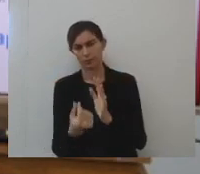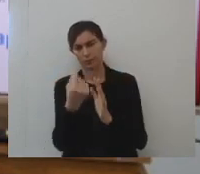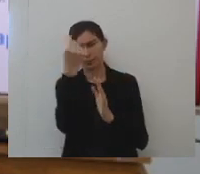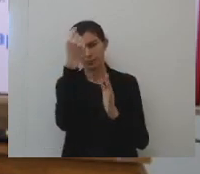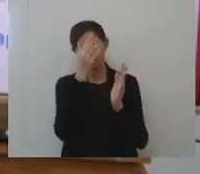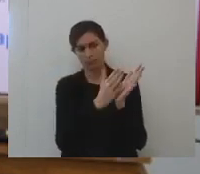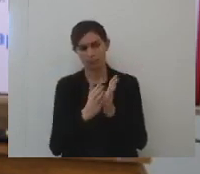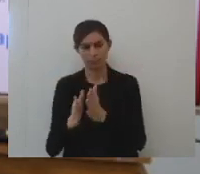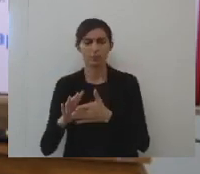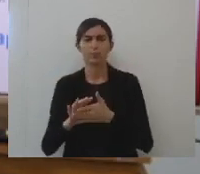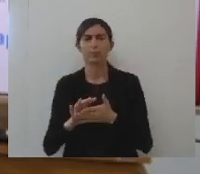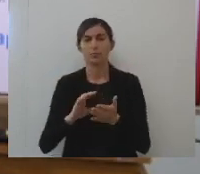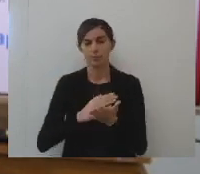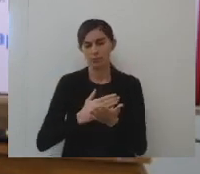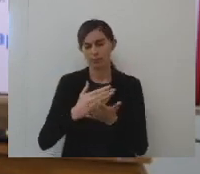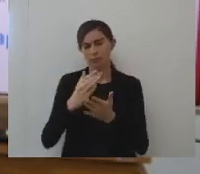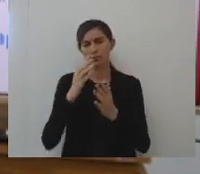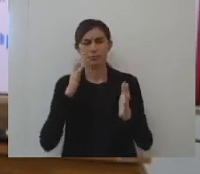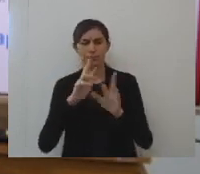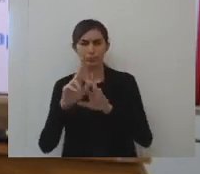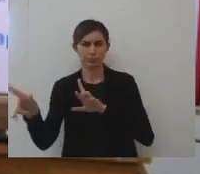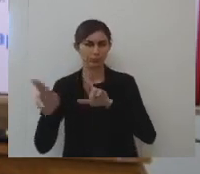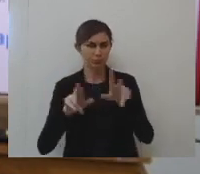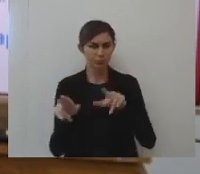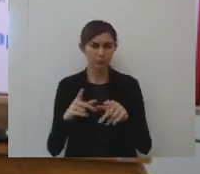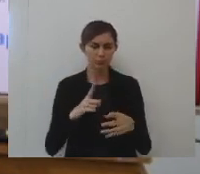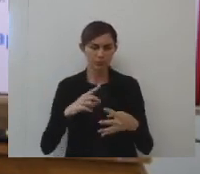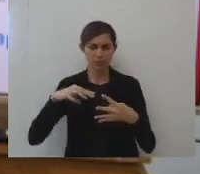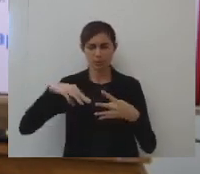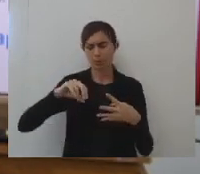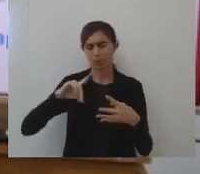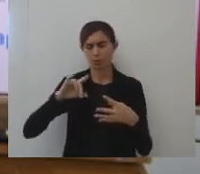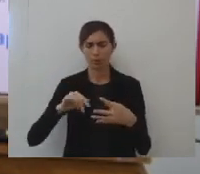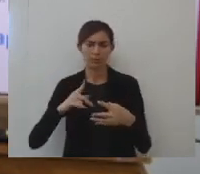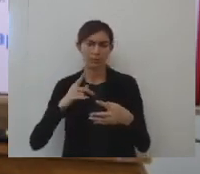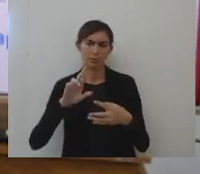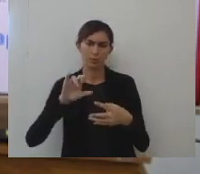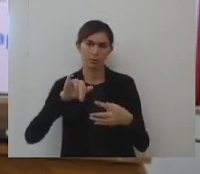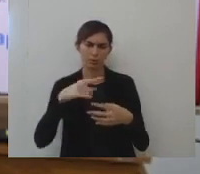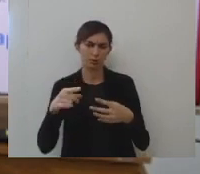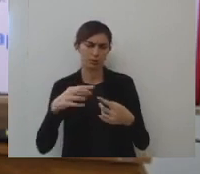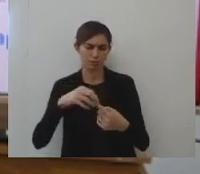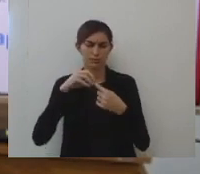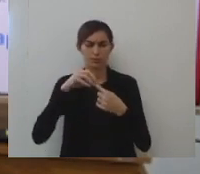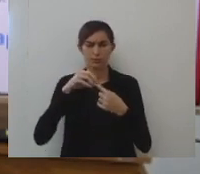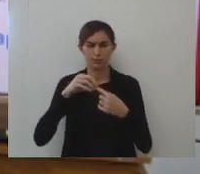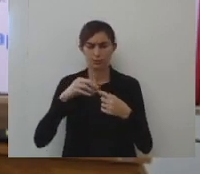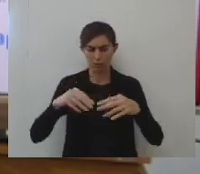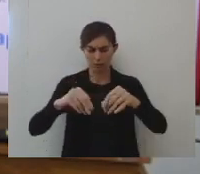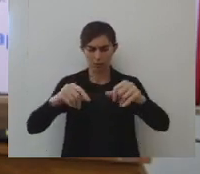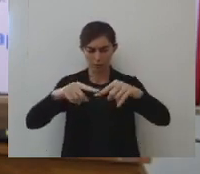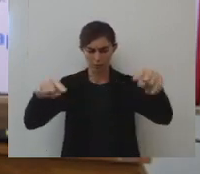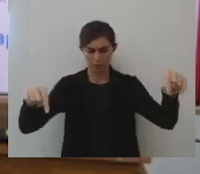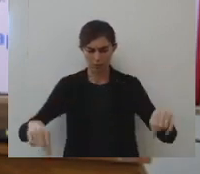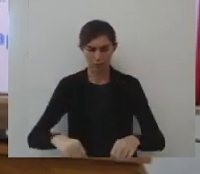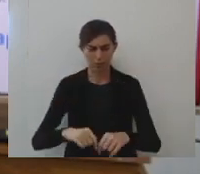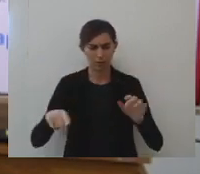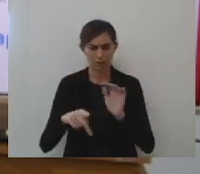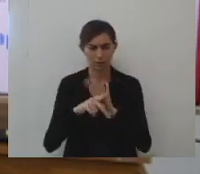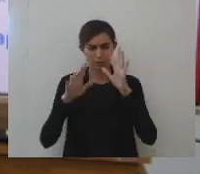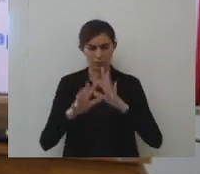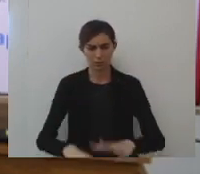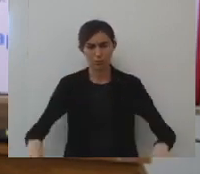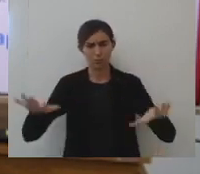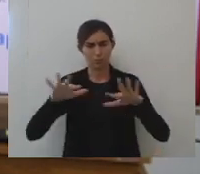Eu vou começar a fazer algumas diferenças. Eu tenho o modo de produção primitivo, onde a terra pertence a todos